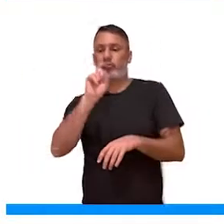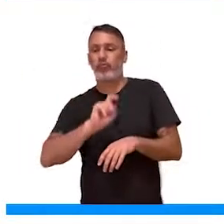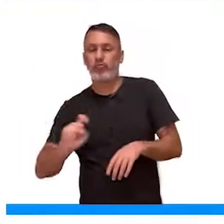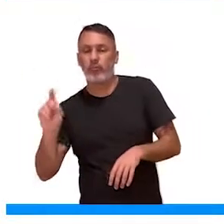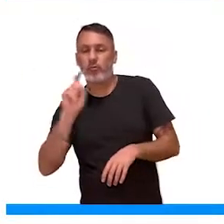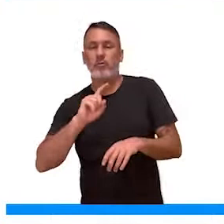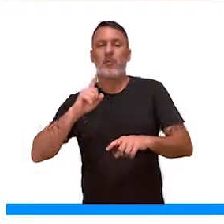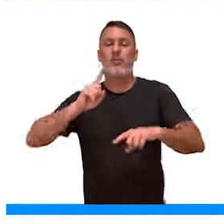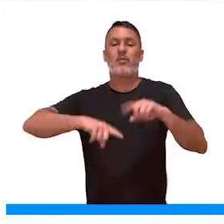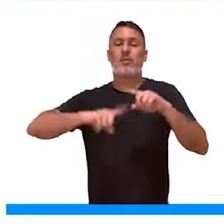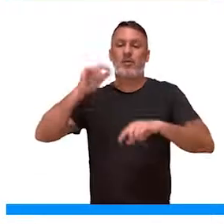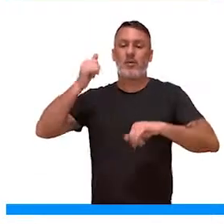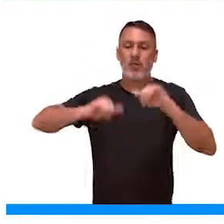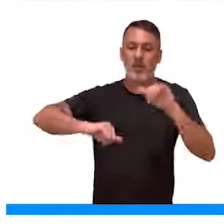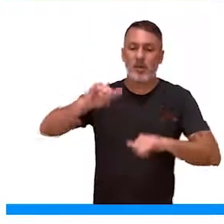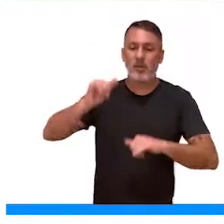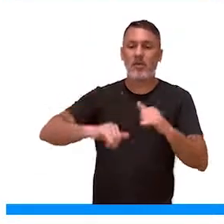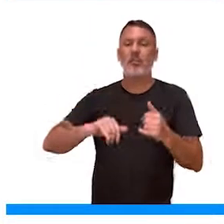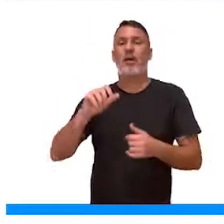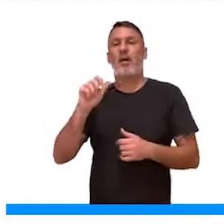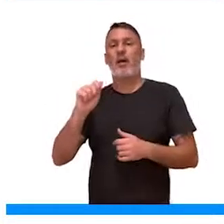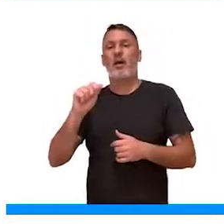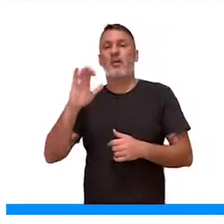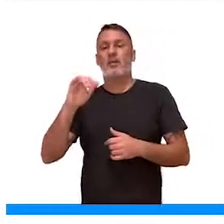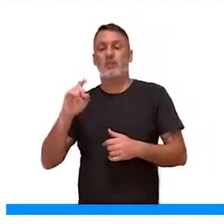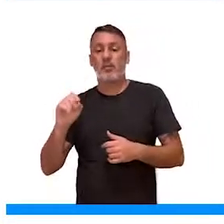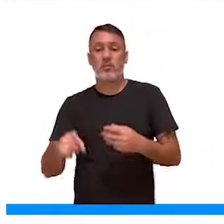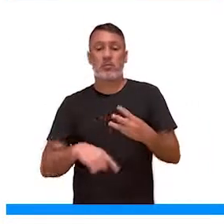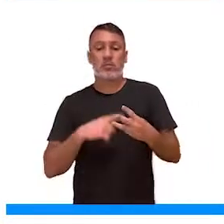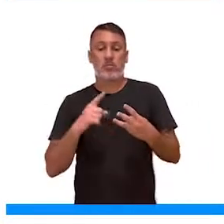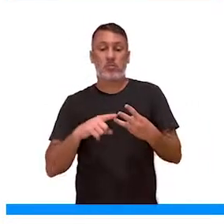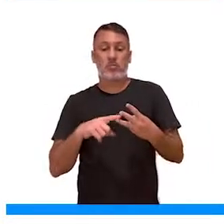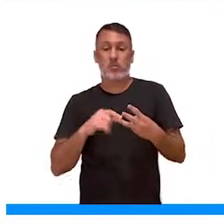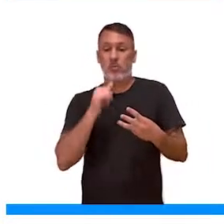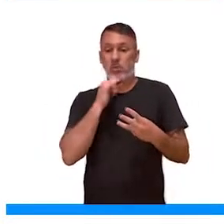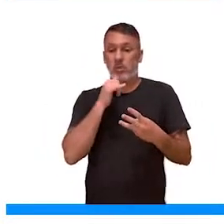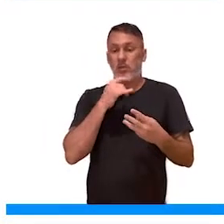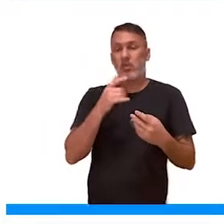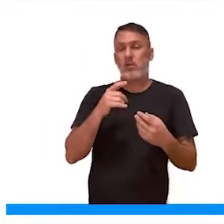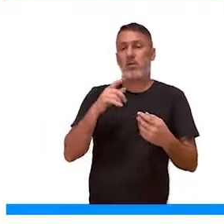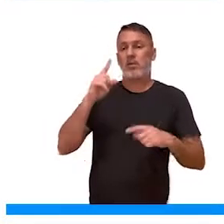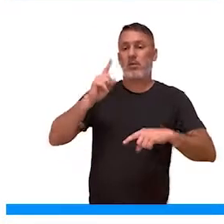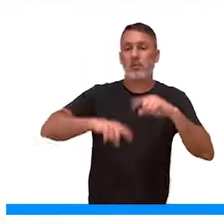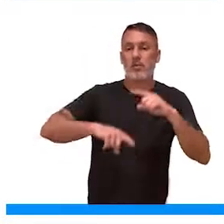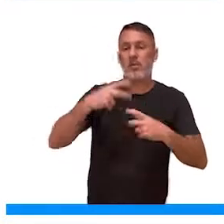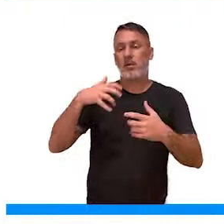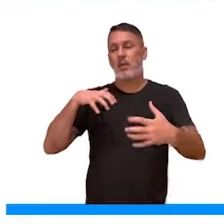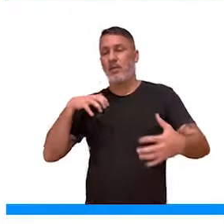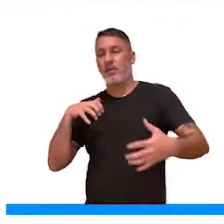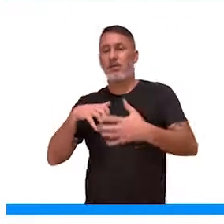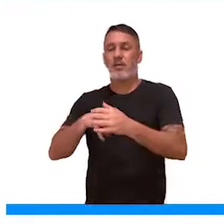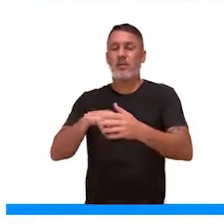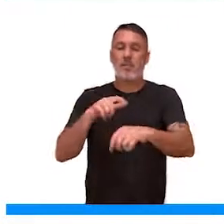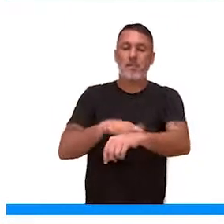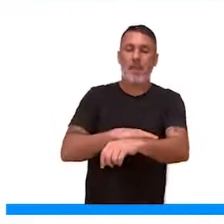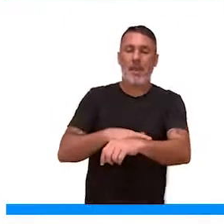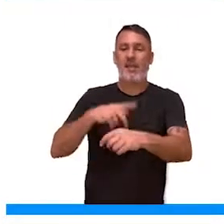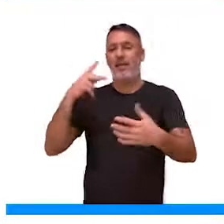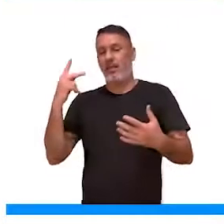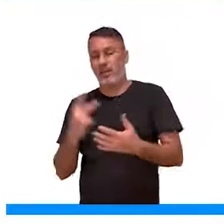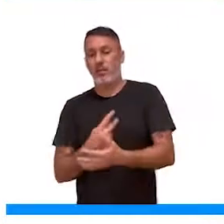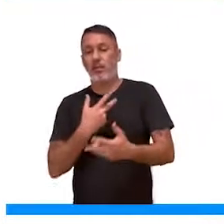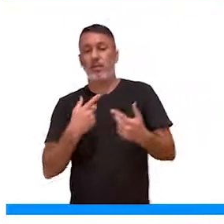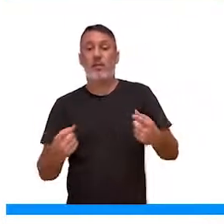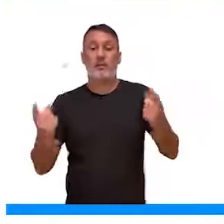detergentes, inseticidas, produtos químicos. Podem ser objetos mecânicos, como traumatizantes, que vão gerar algum trauma na